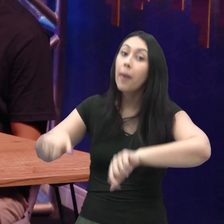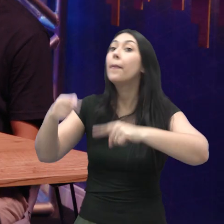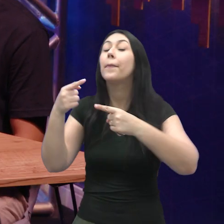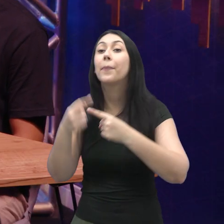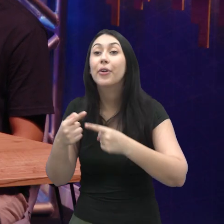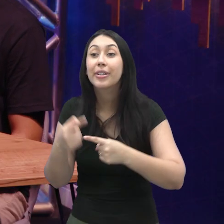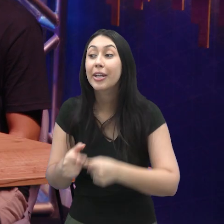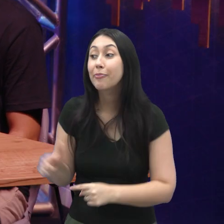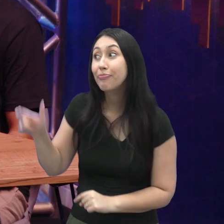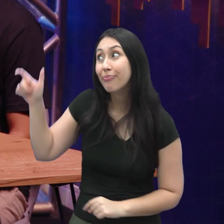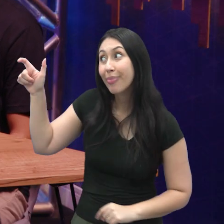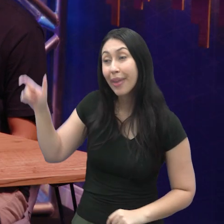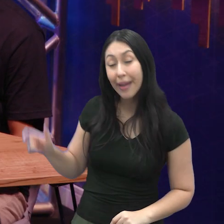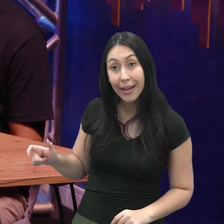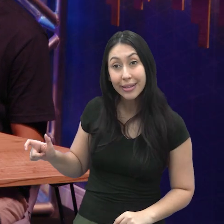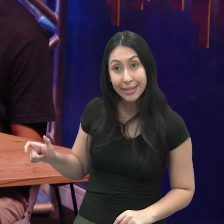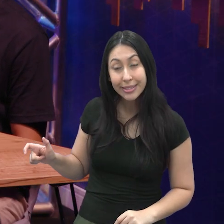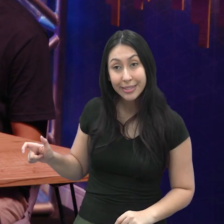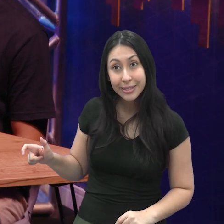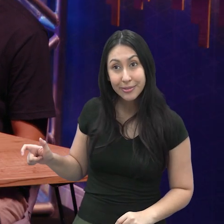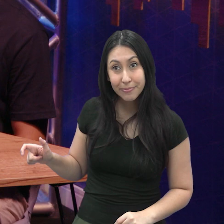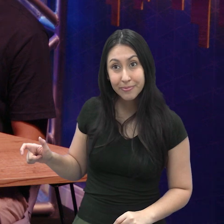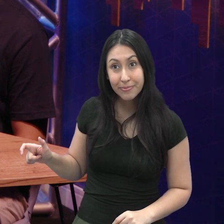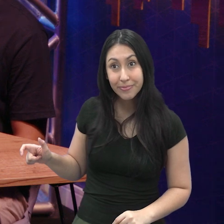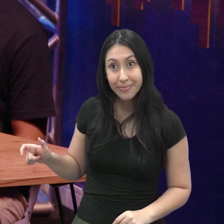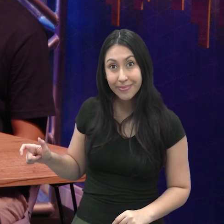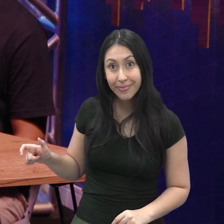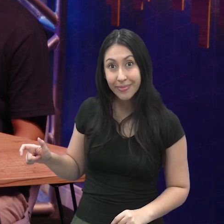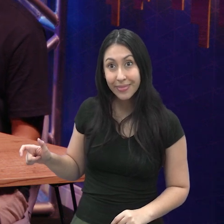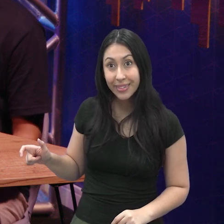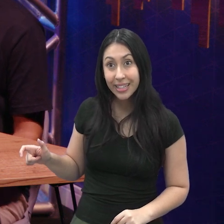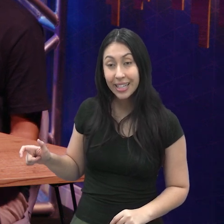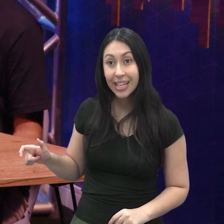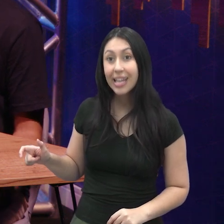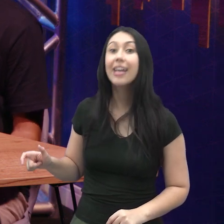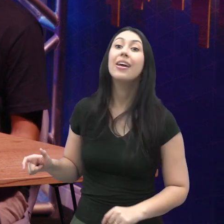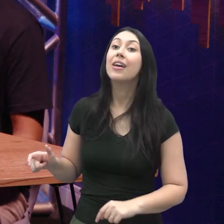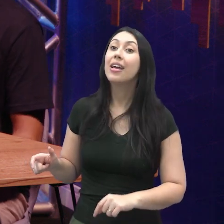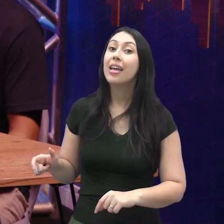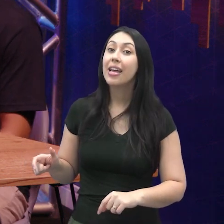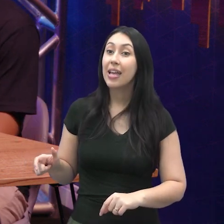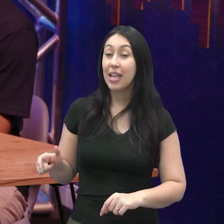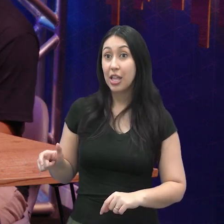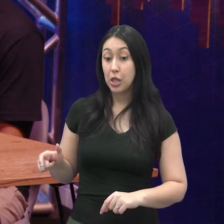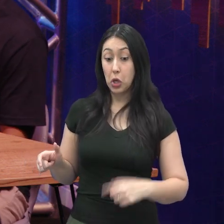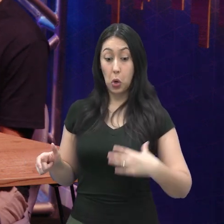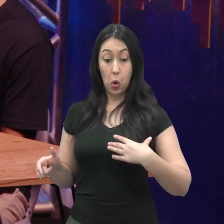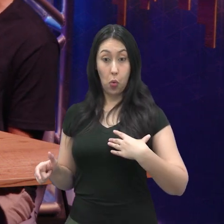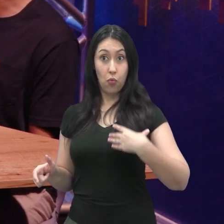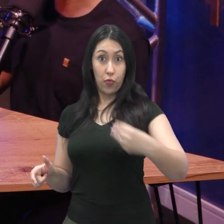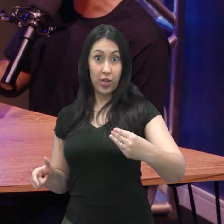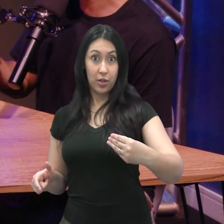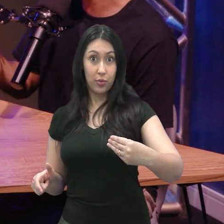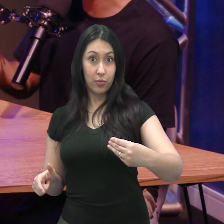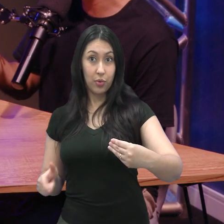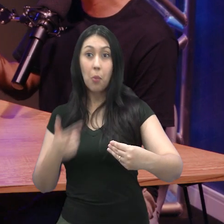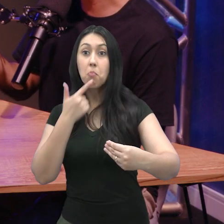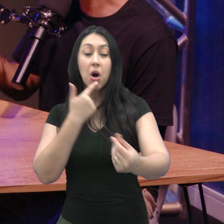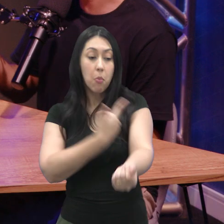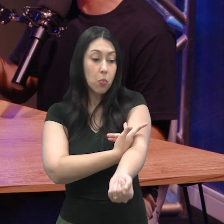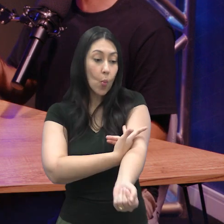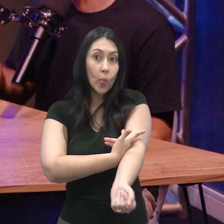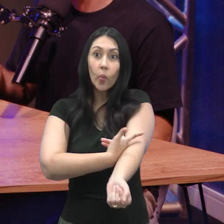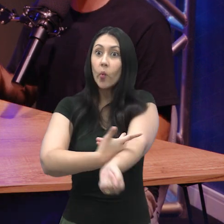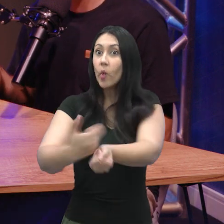bizarro, porque esse brother aí, ele coletou plasma do próprio filho,